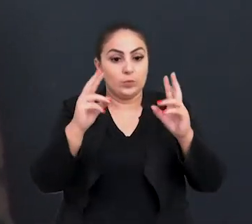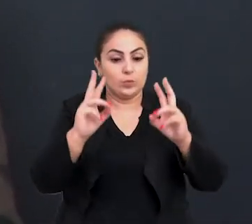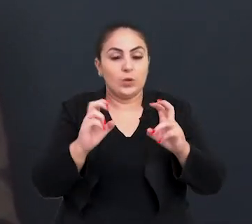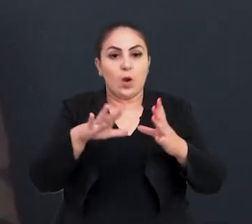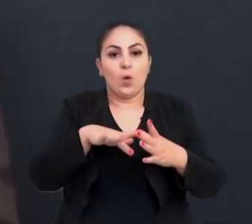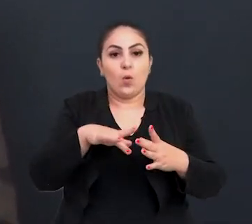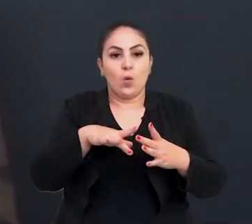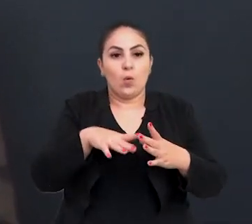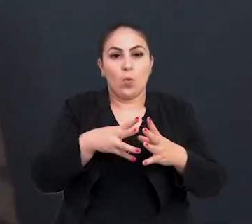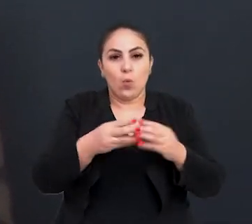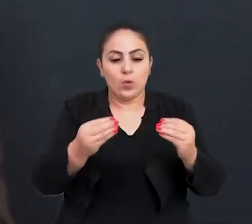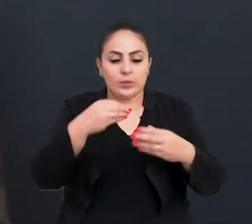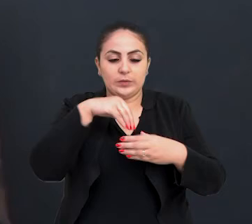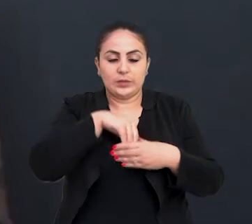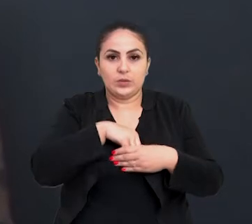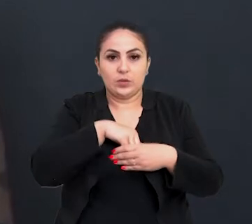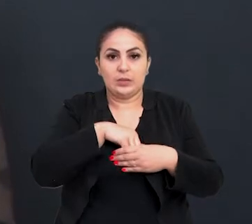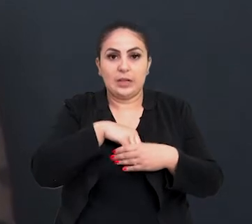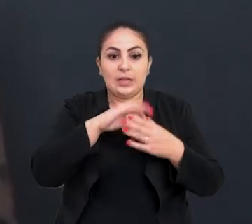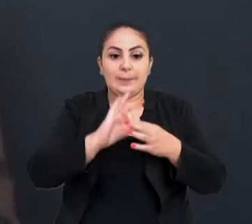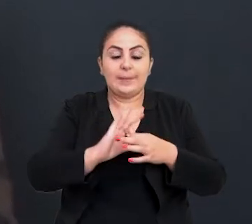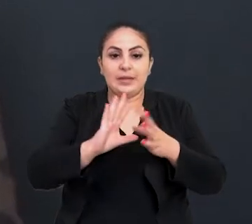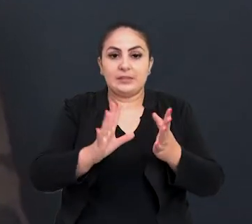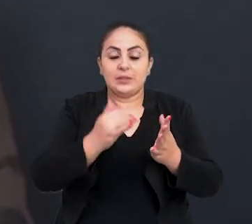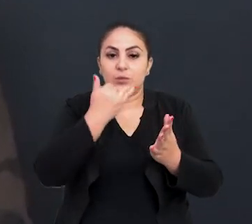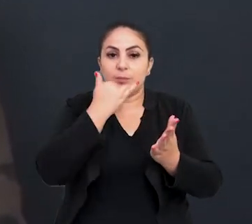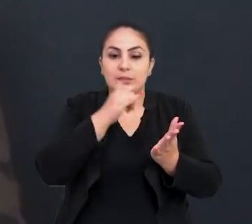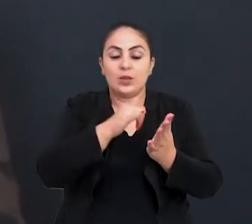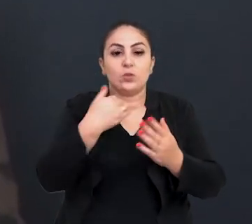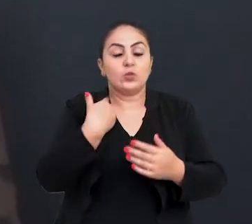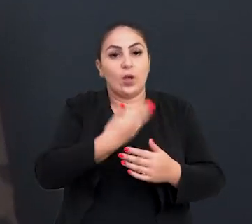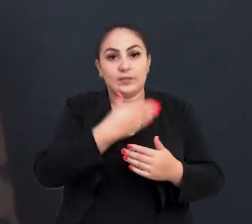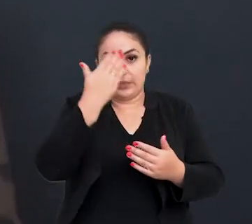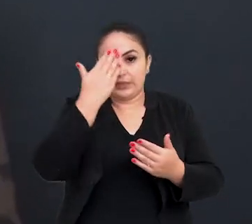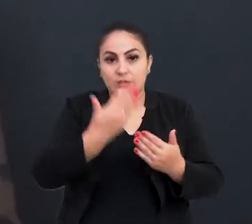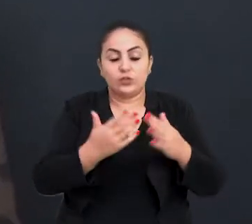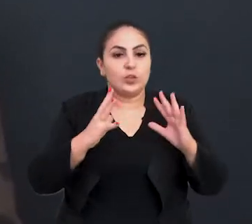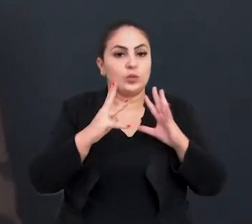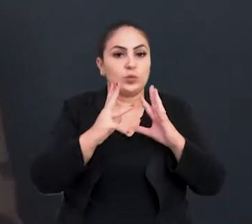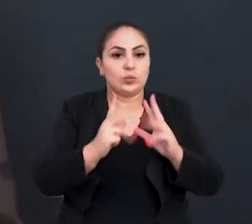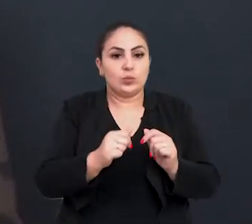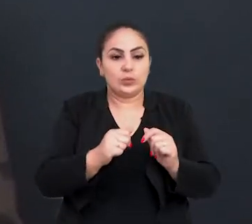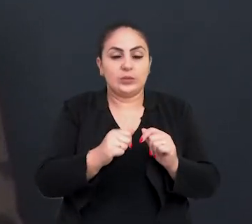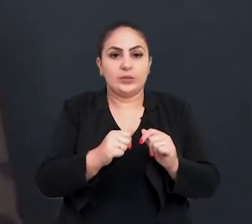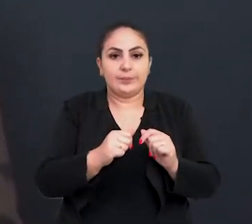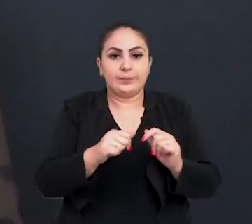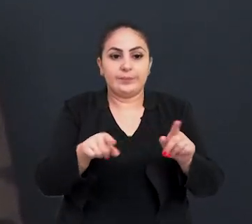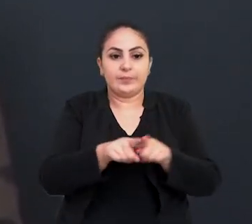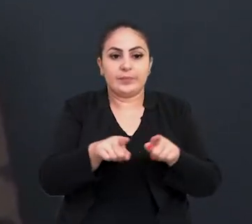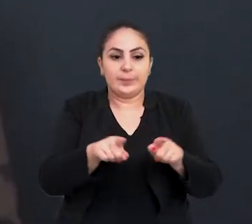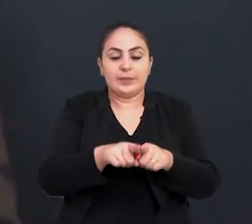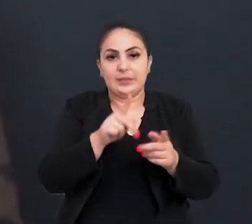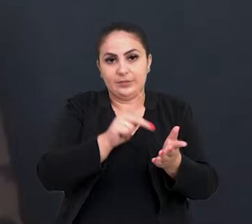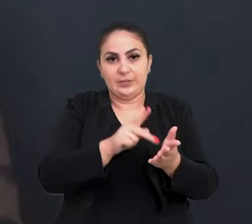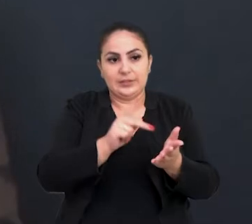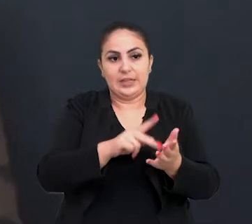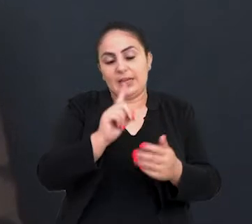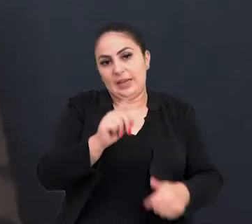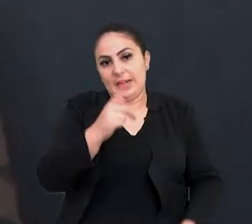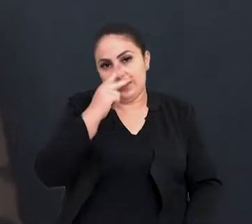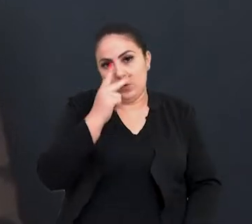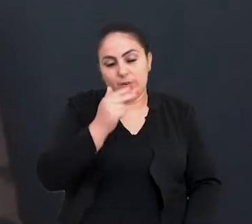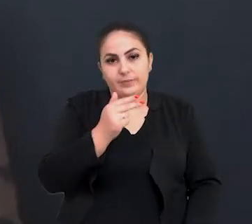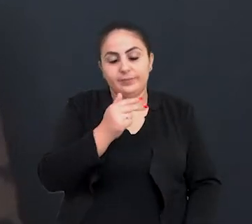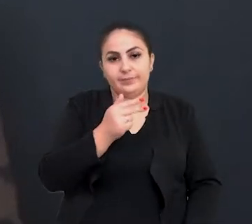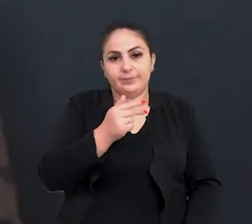sobre cura interior, né, o perdão e a liberação de perdão, porque a gente acredita que a dependência química, na verdade, ela